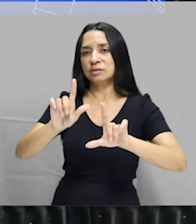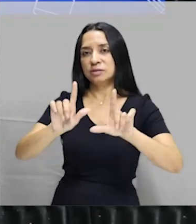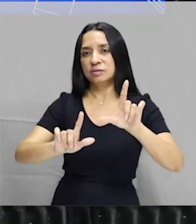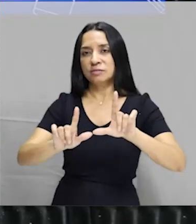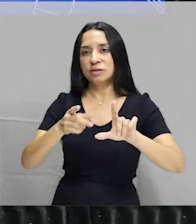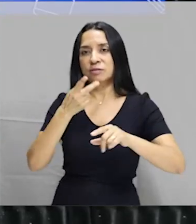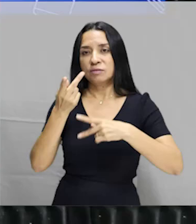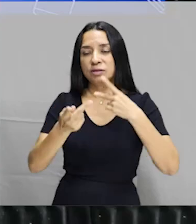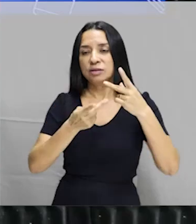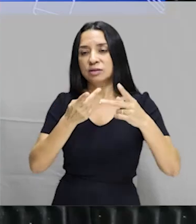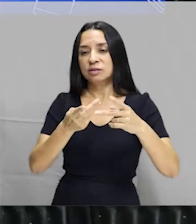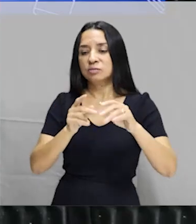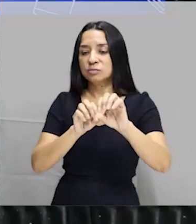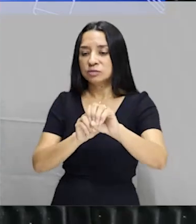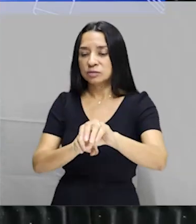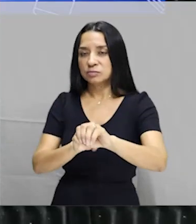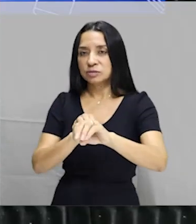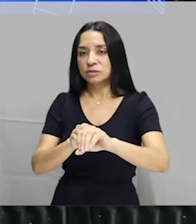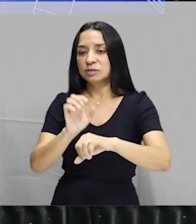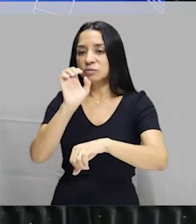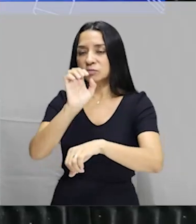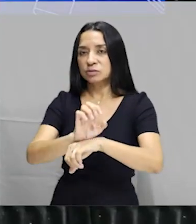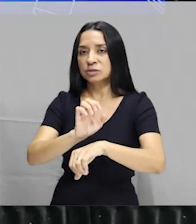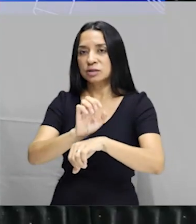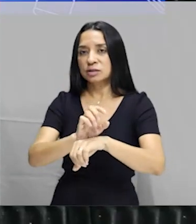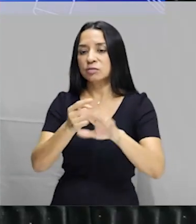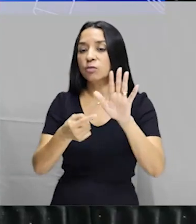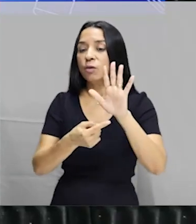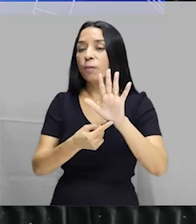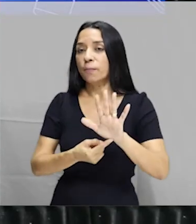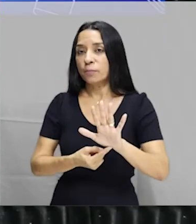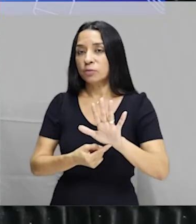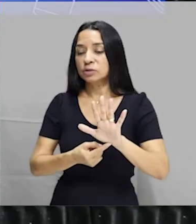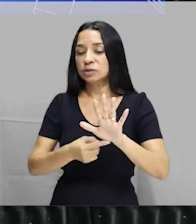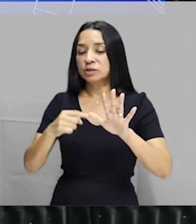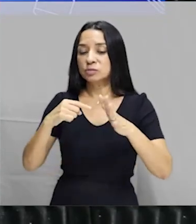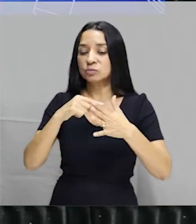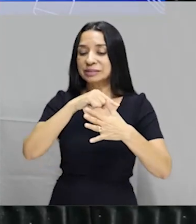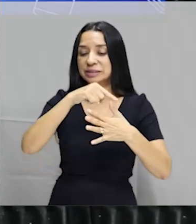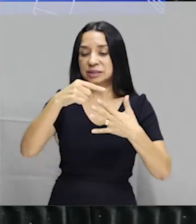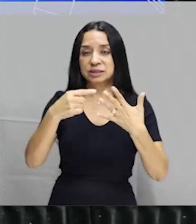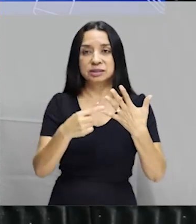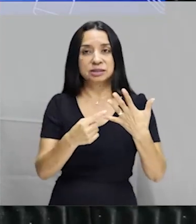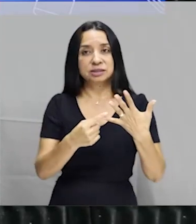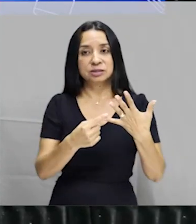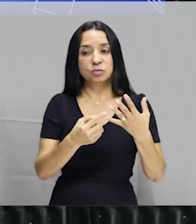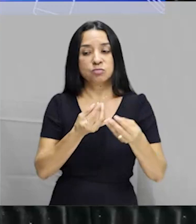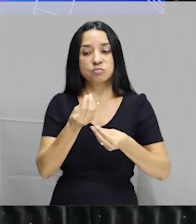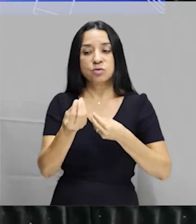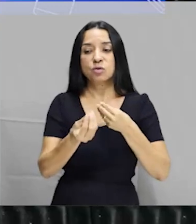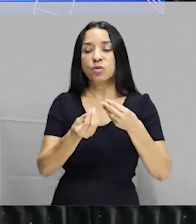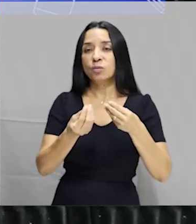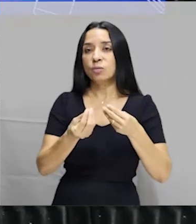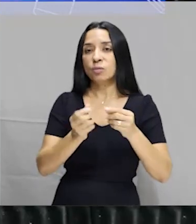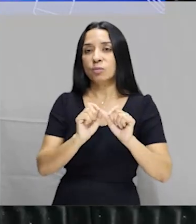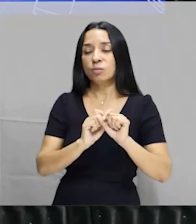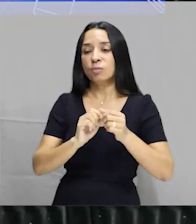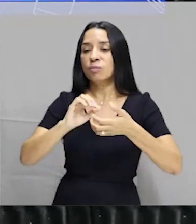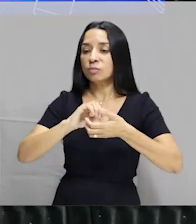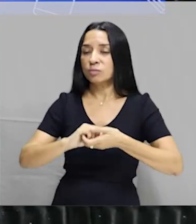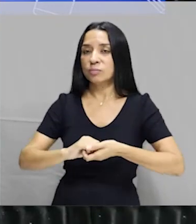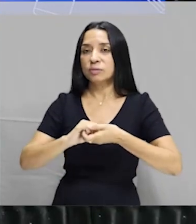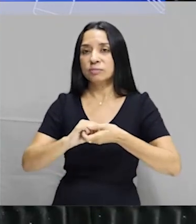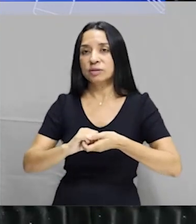da educação do Estado, mostrando 5 maneiras de você se cumprimentar ao voltar para a escola em tempos de pandemia,